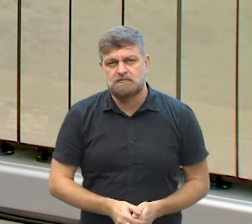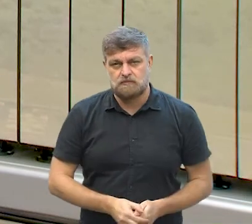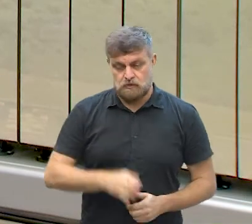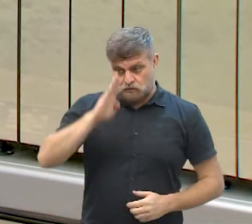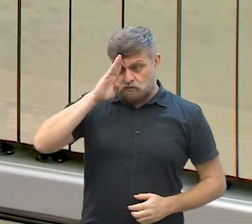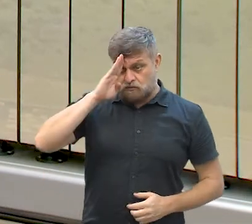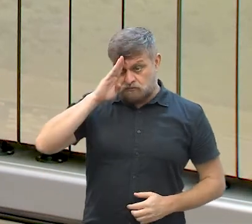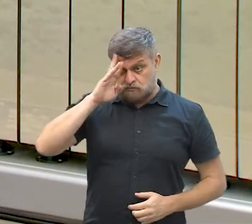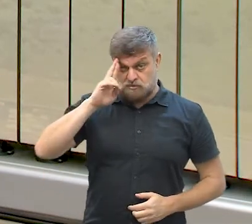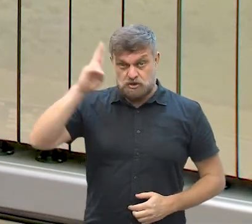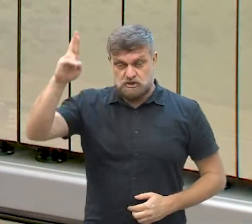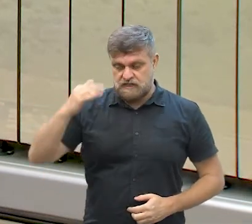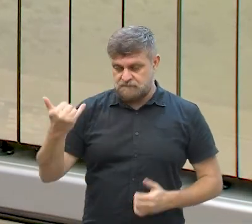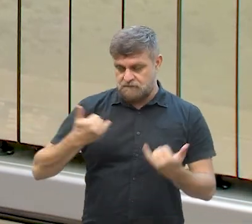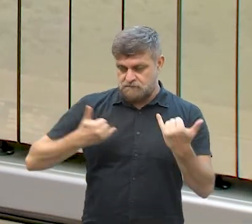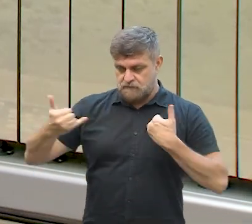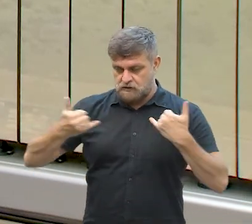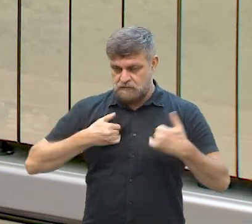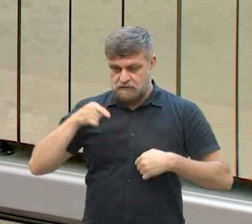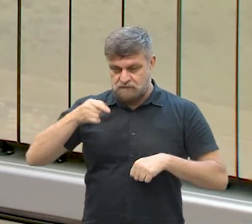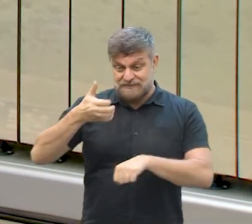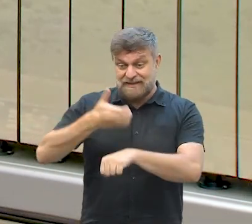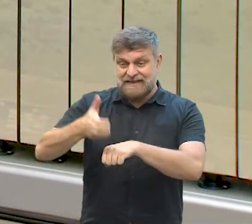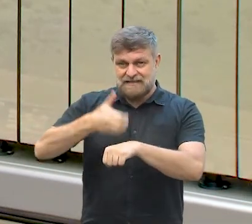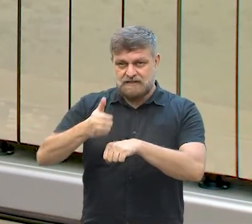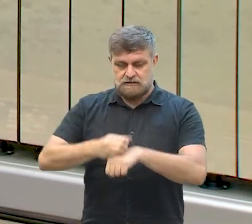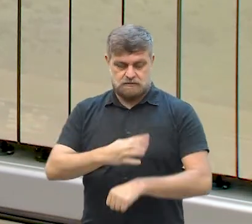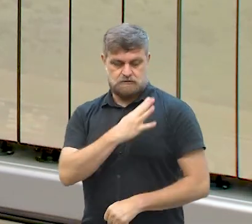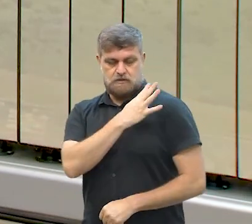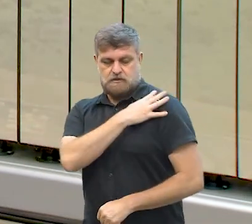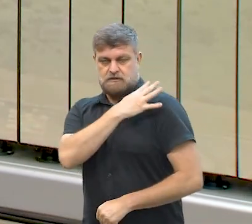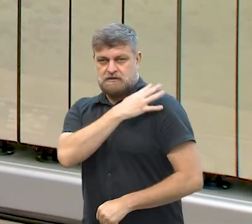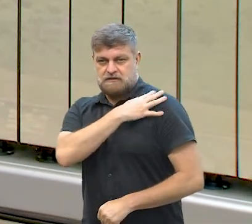comandante já falou, você já vai estagiar com um tenente que